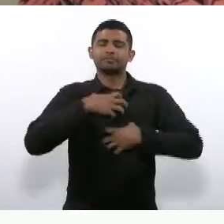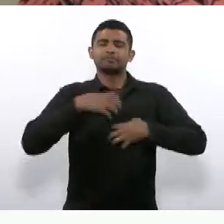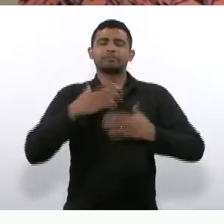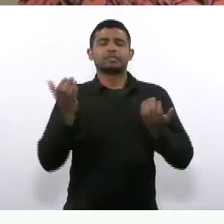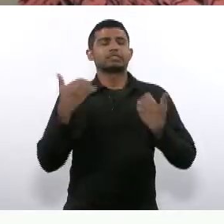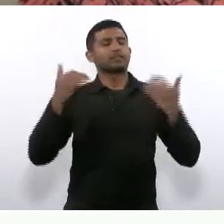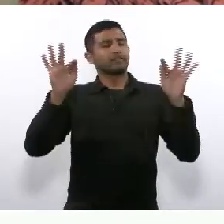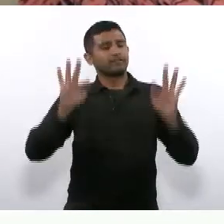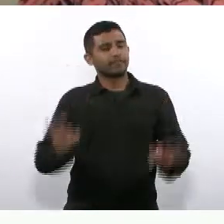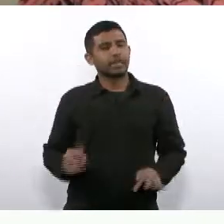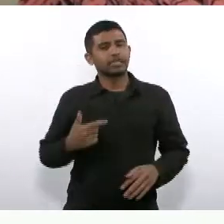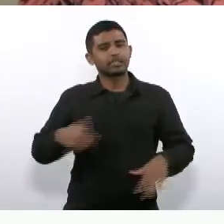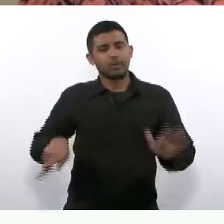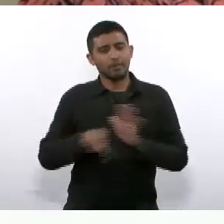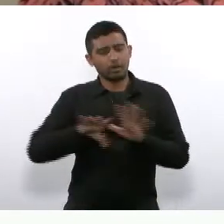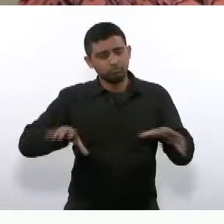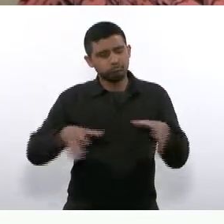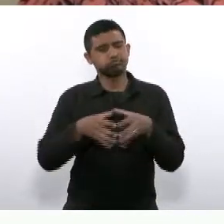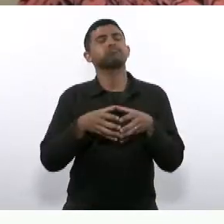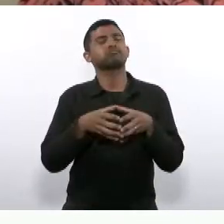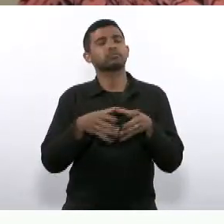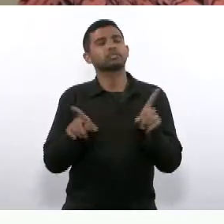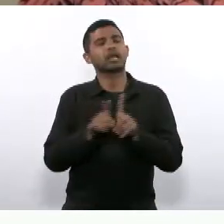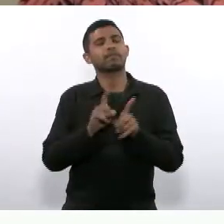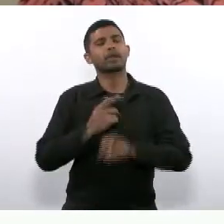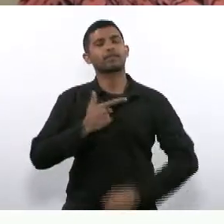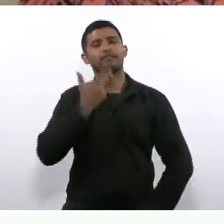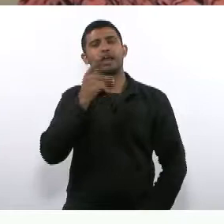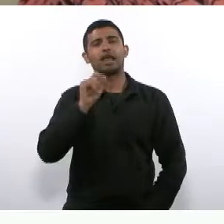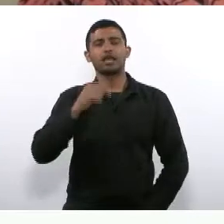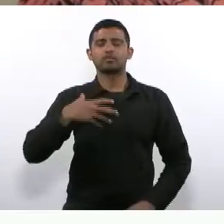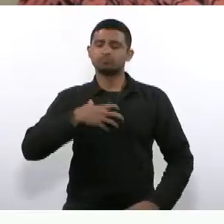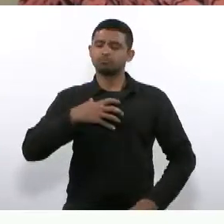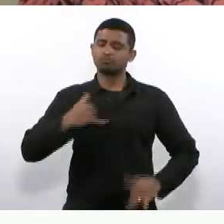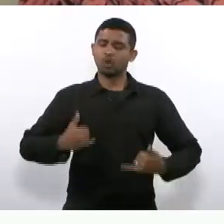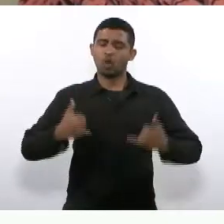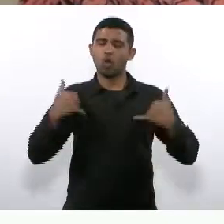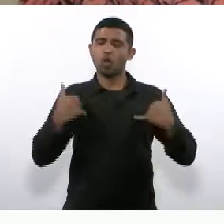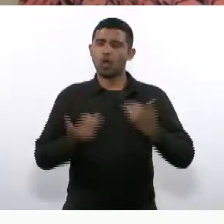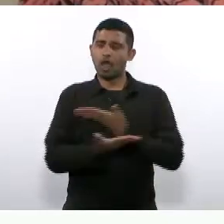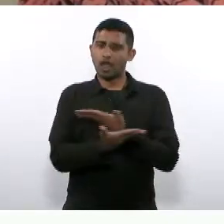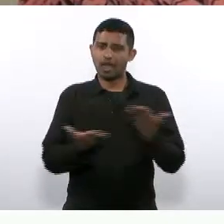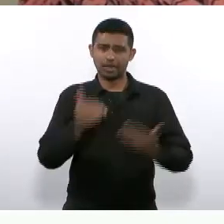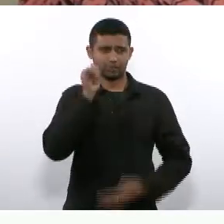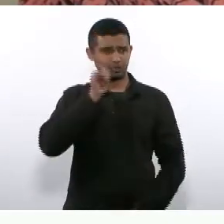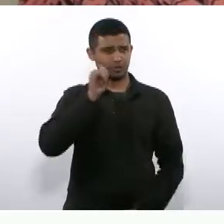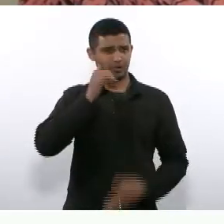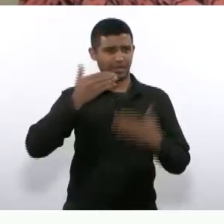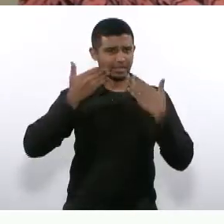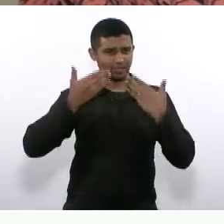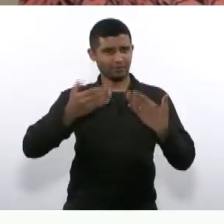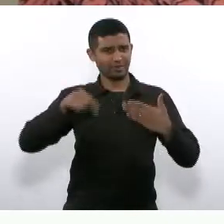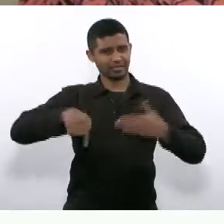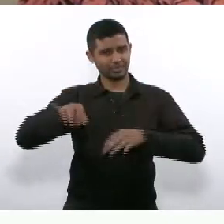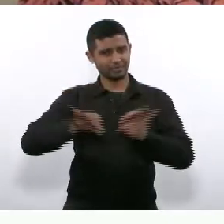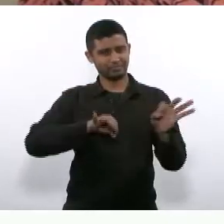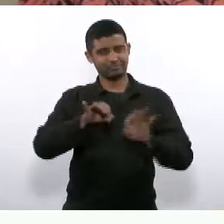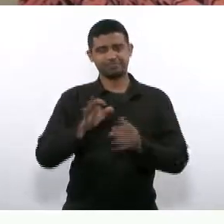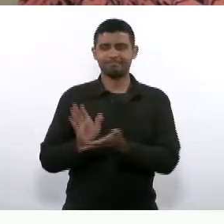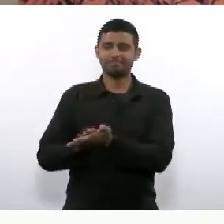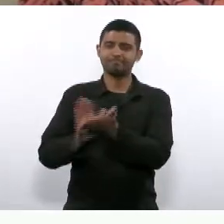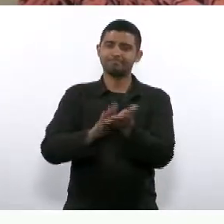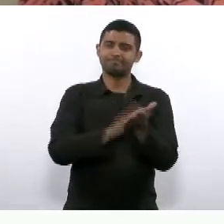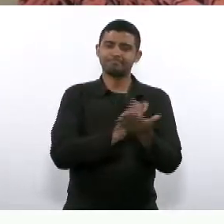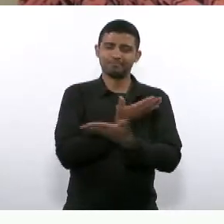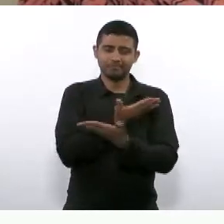desse processo, mas também falar do quanto me orgulha essas mulheres que aqui estão à frente desse processo. Então,